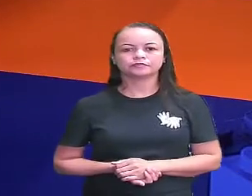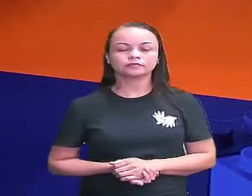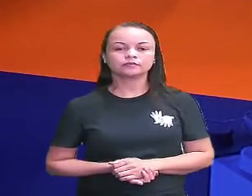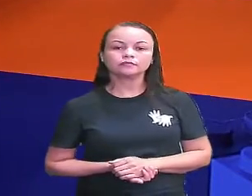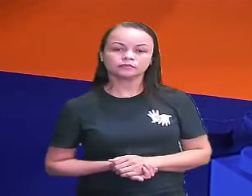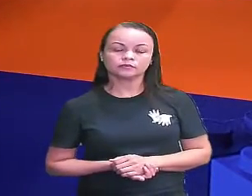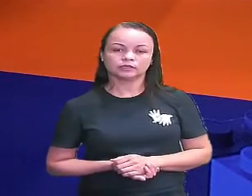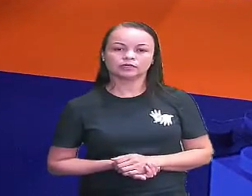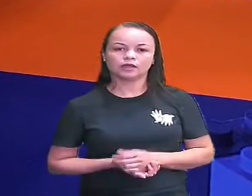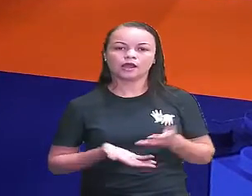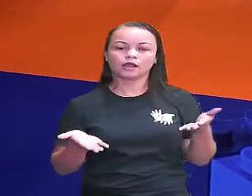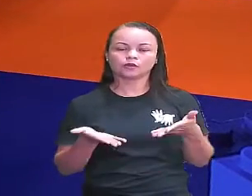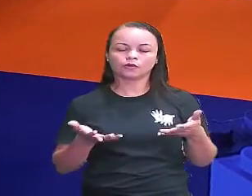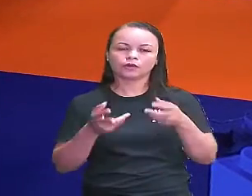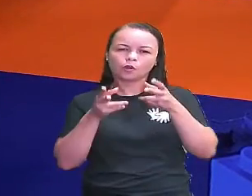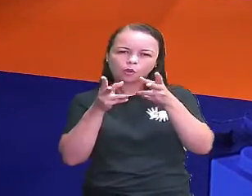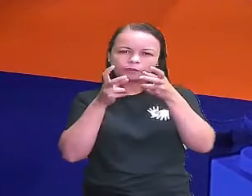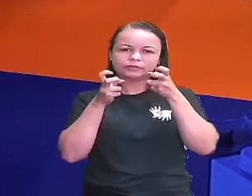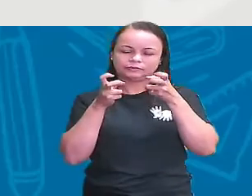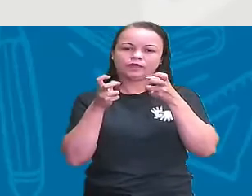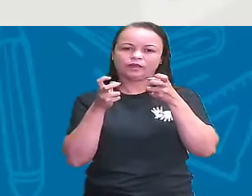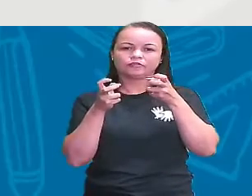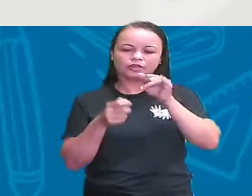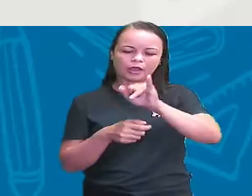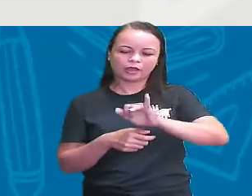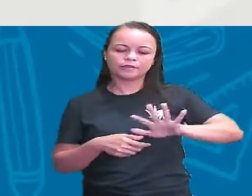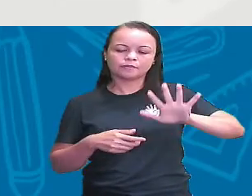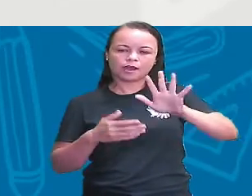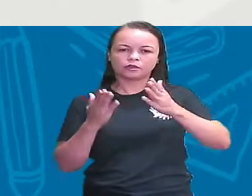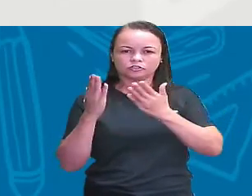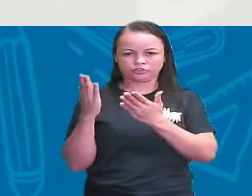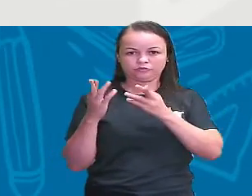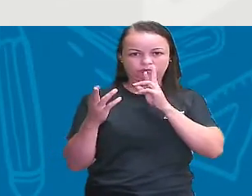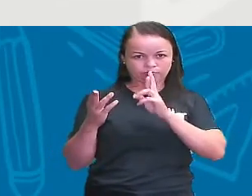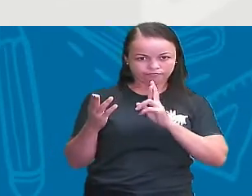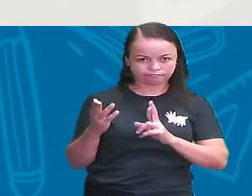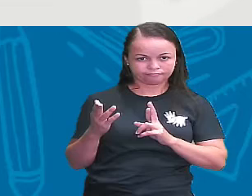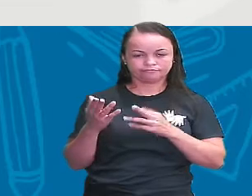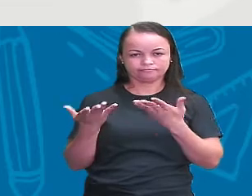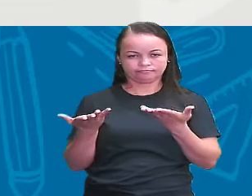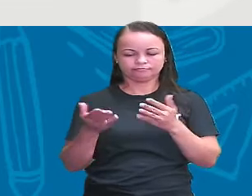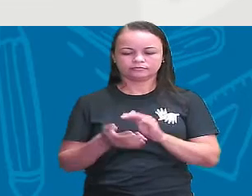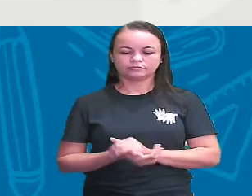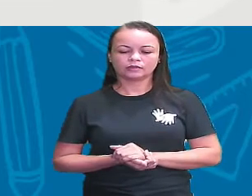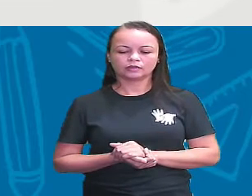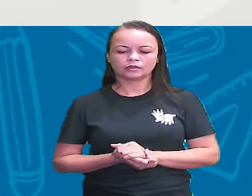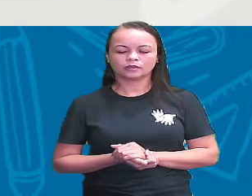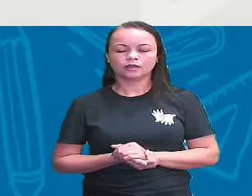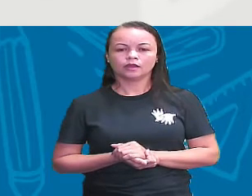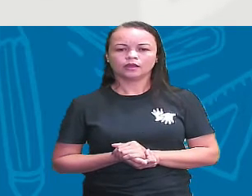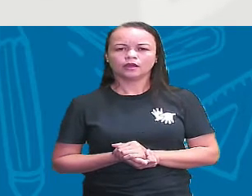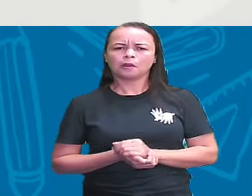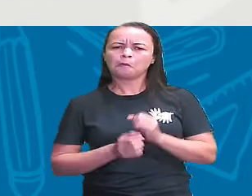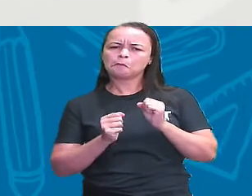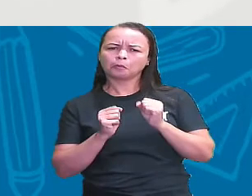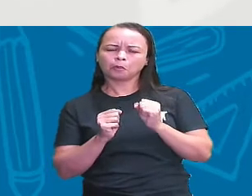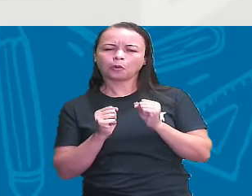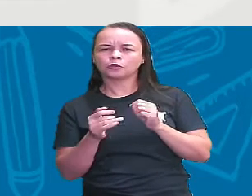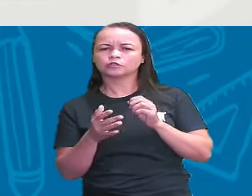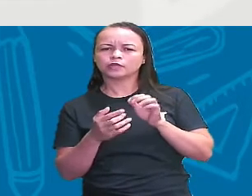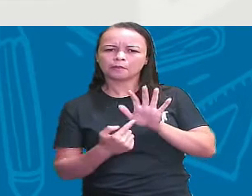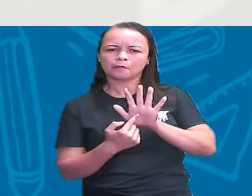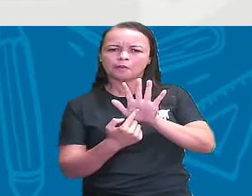Observe a cena e vamos responder. Vamos responder aqui juntos. Vejam só. Como podemos indicar a posição